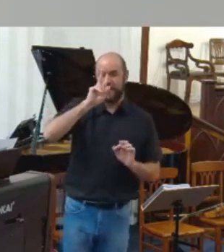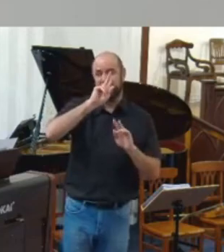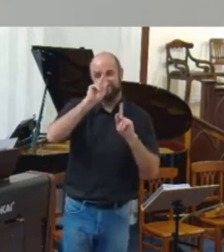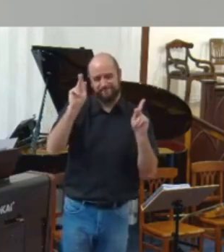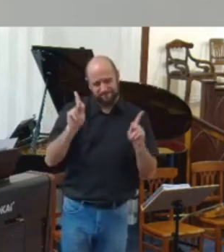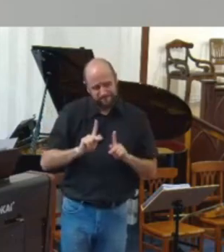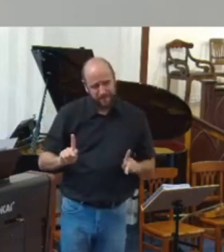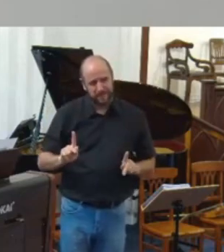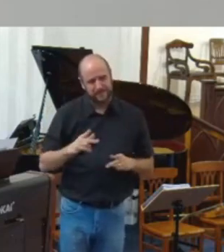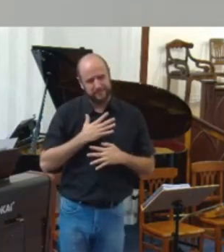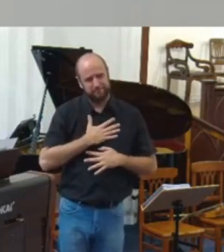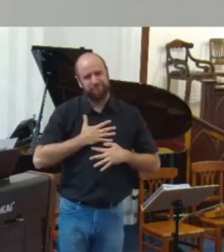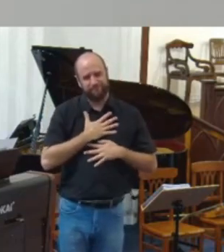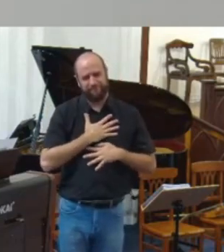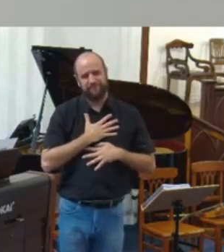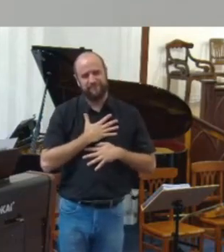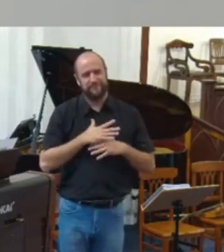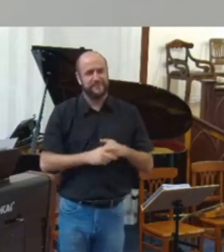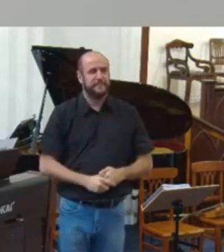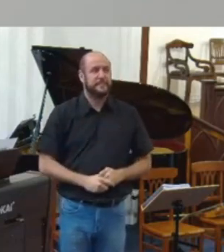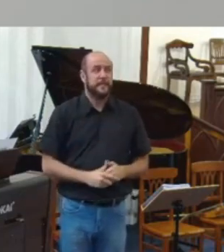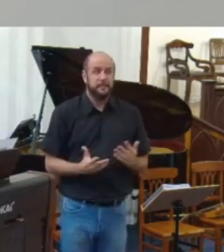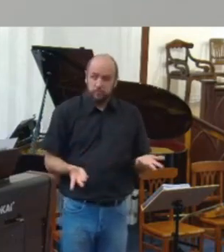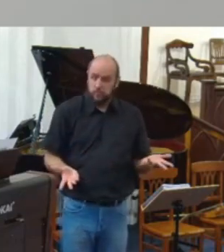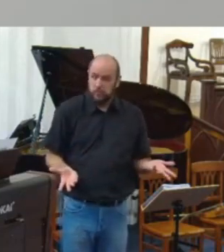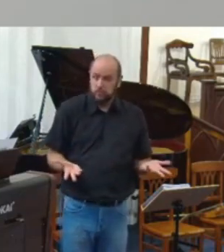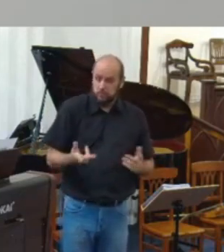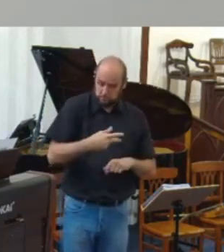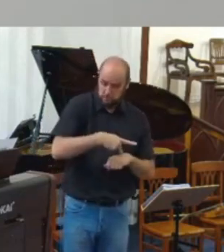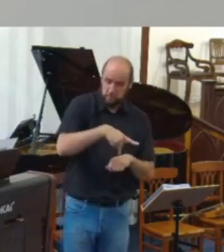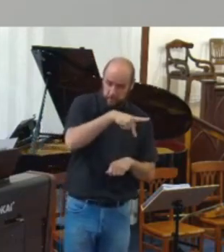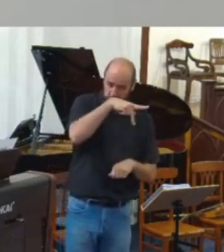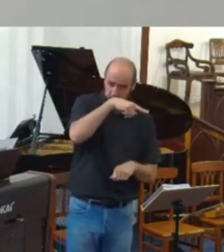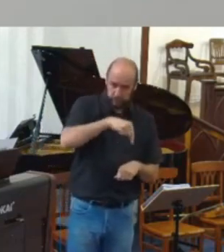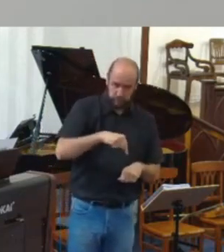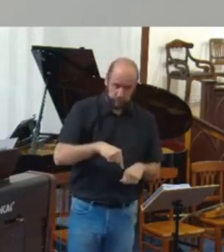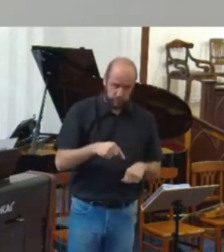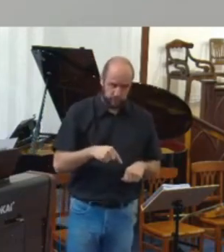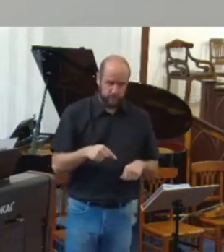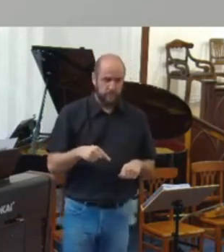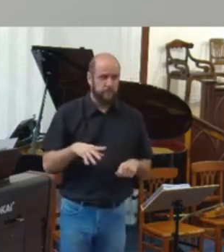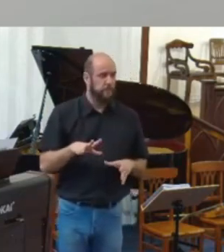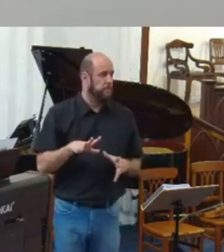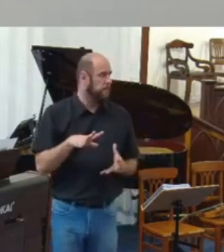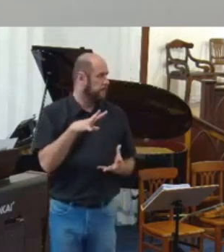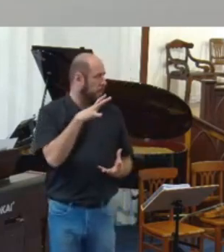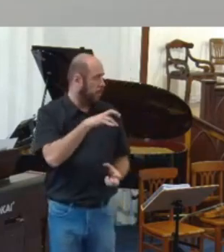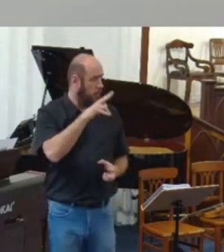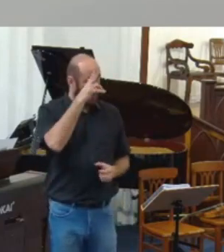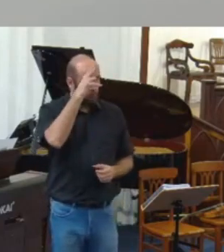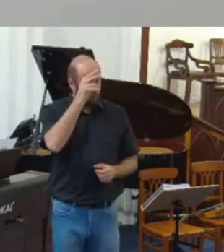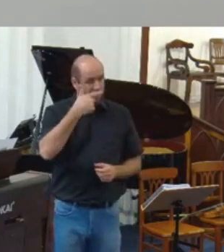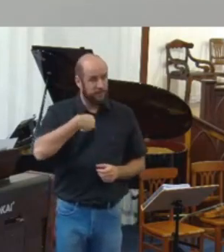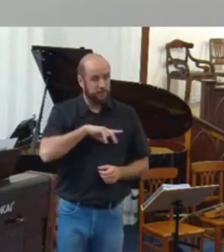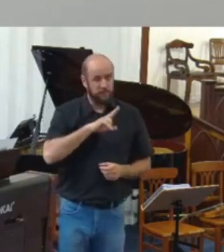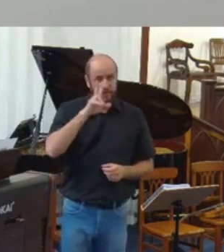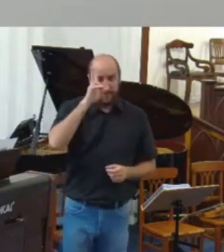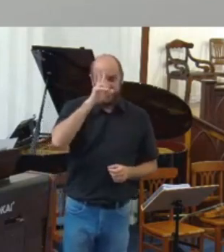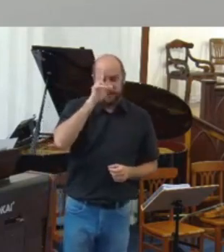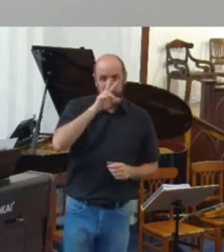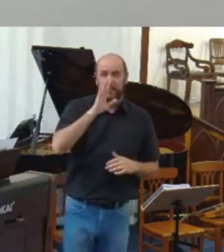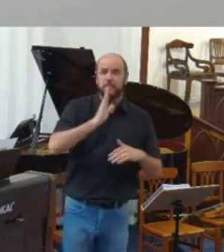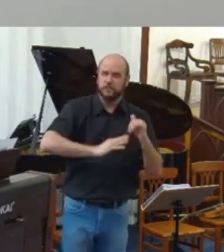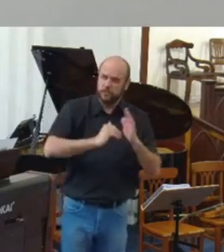paz proposta. Então a Páscoa é um momento para a gente lembrar o que realmente Cristo fez,